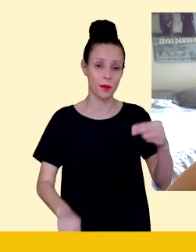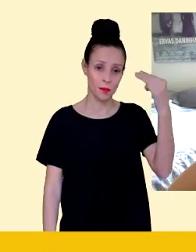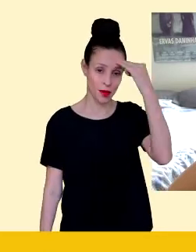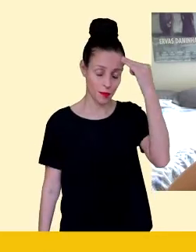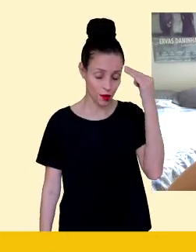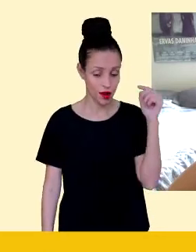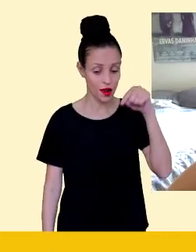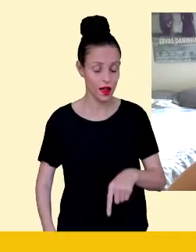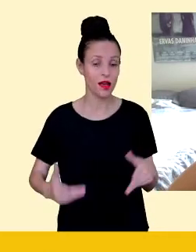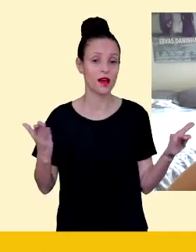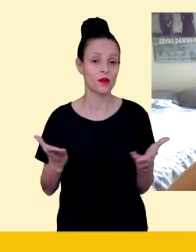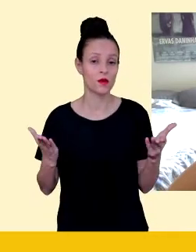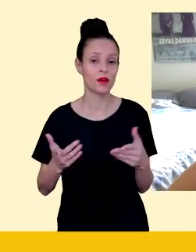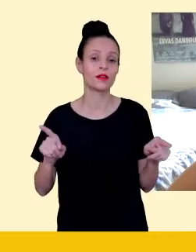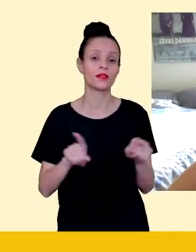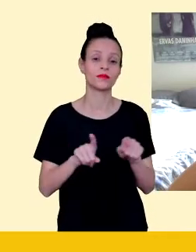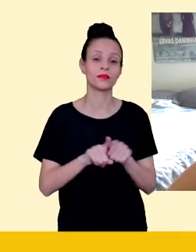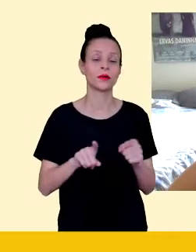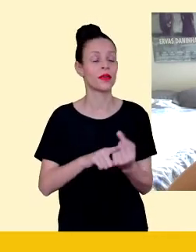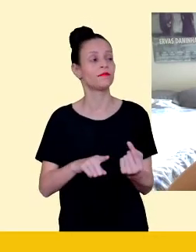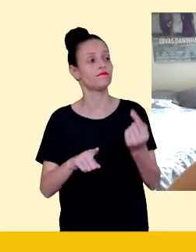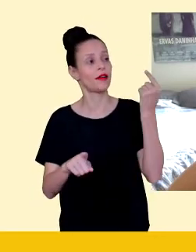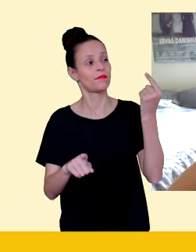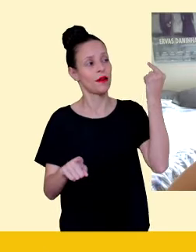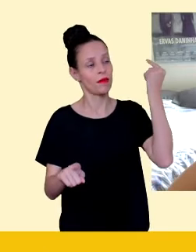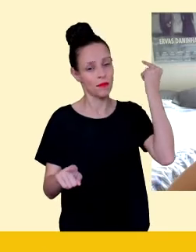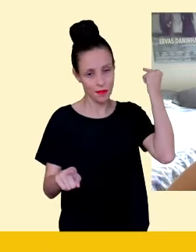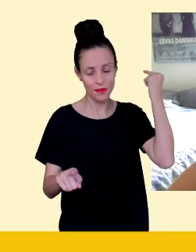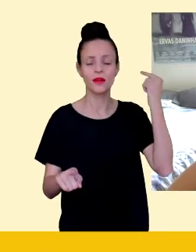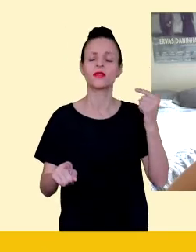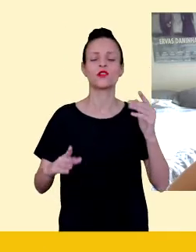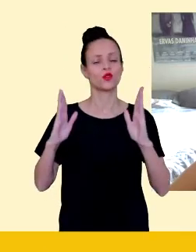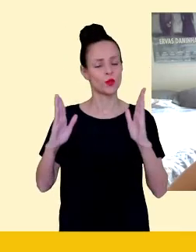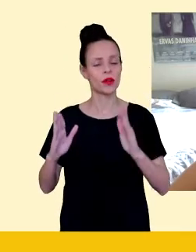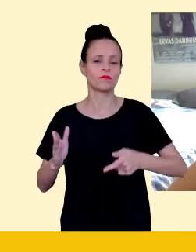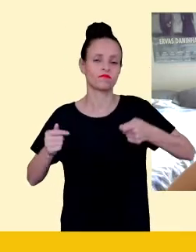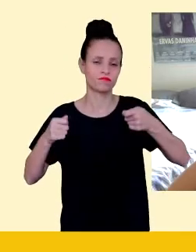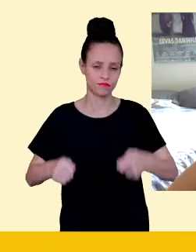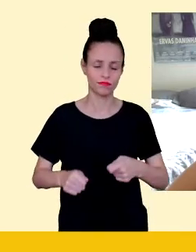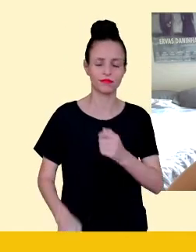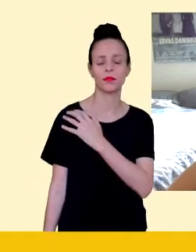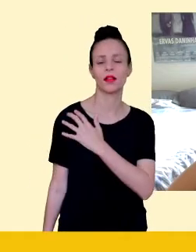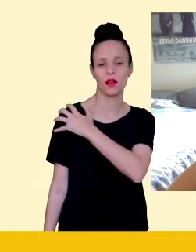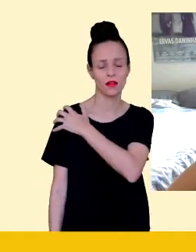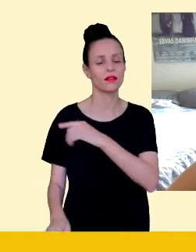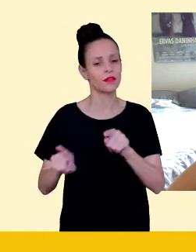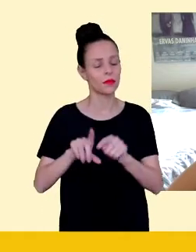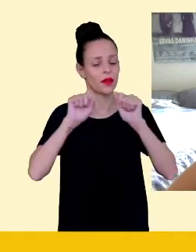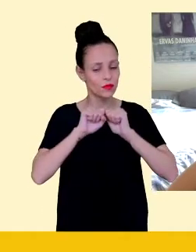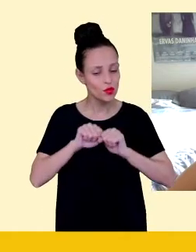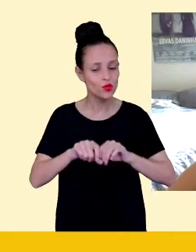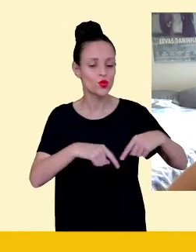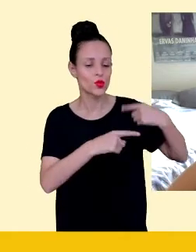próprio filme acaba trazendo também uma memória do nosso tempo presente e dos ecos que esse passado, né, do período da ditadura